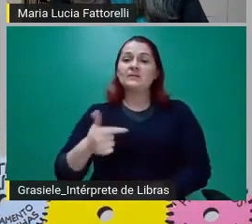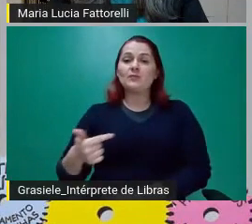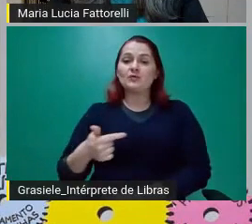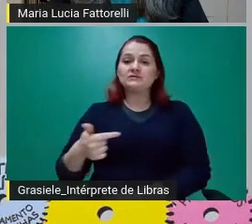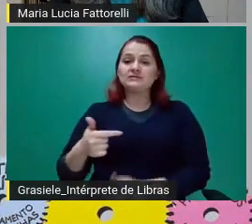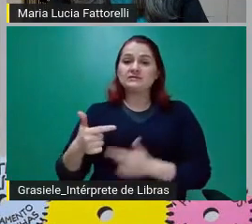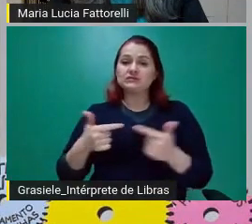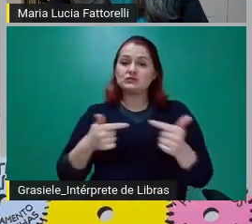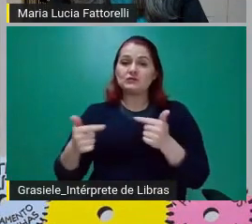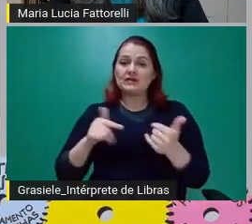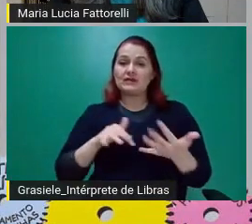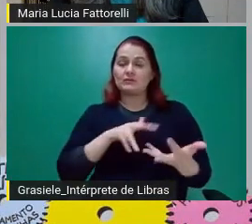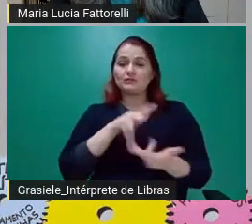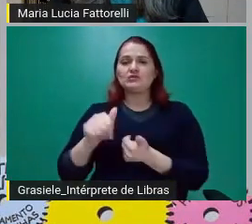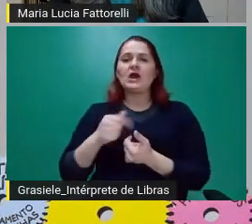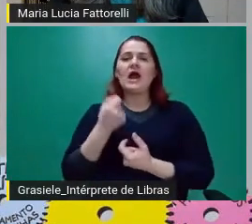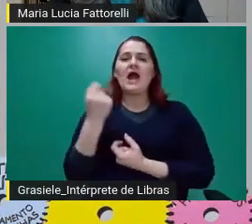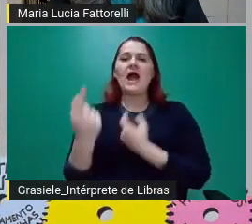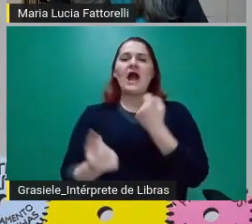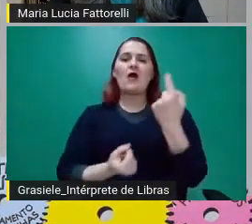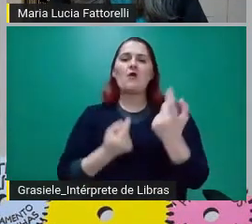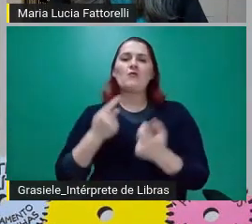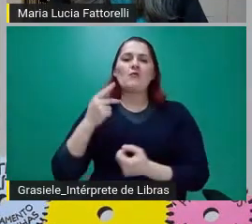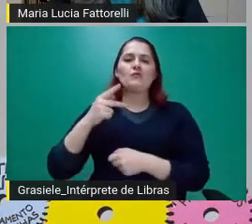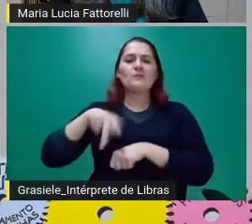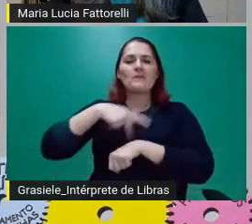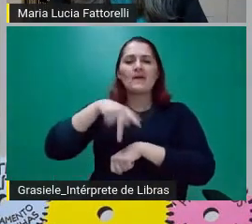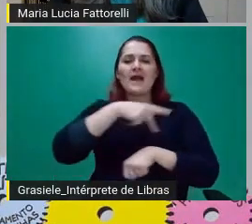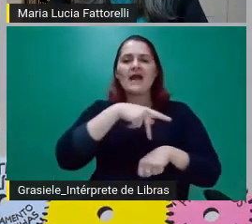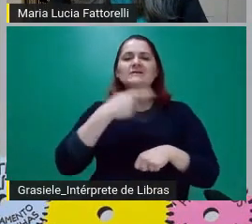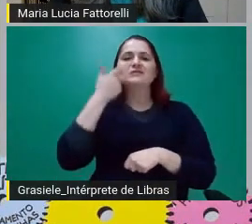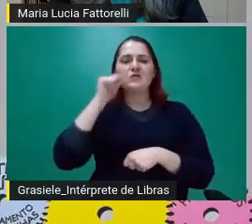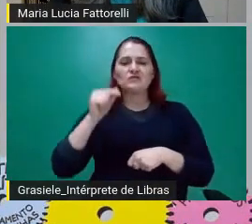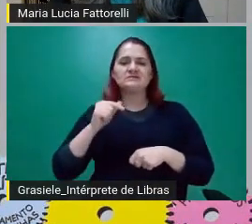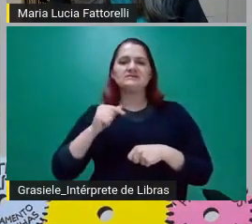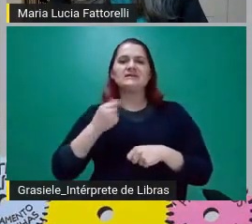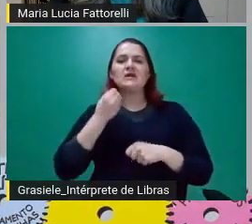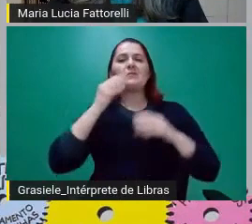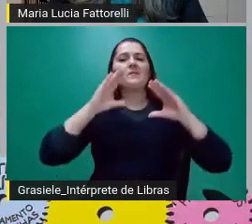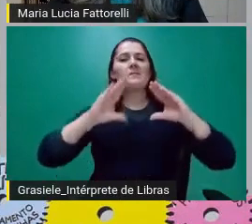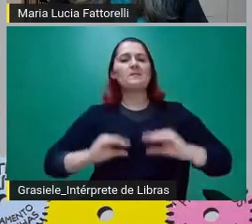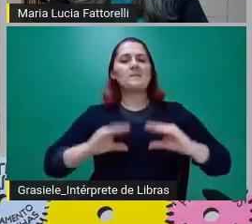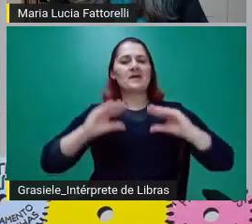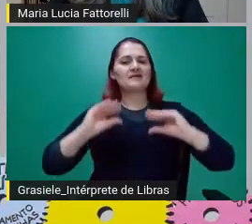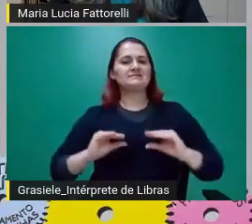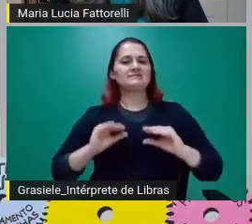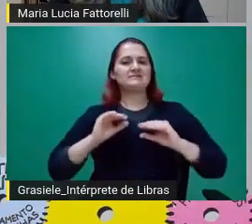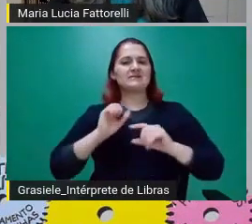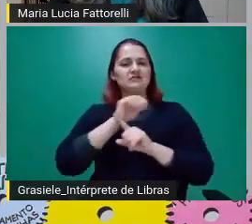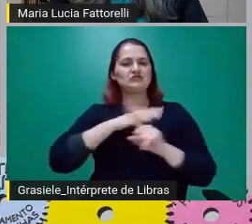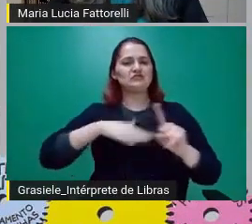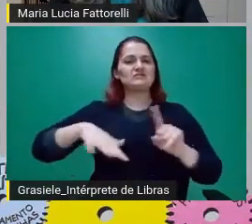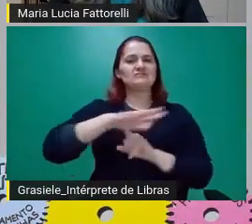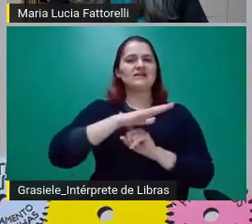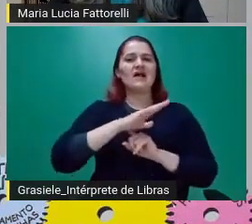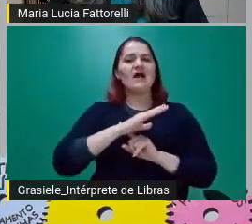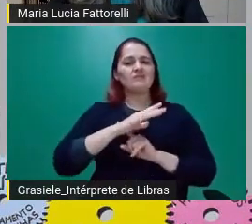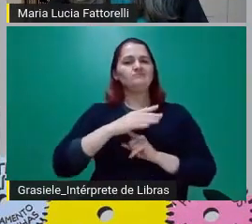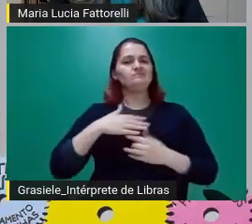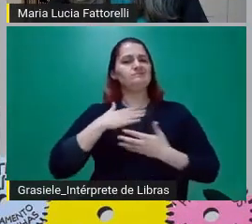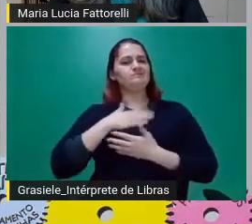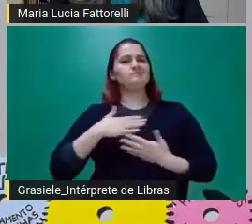países experienciaram o estado de bem-estar social, né, o welfare state, que na verdade